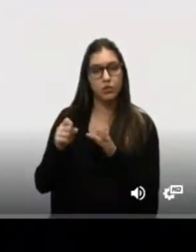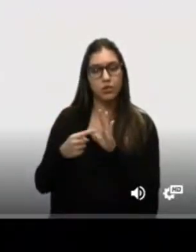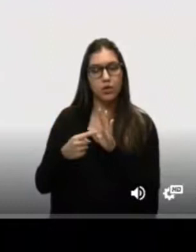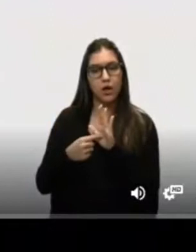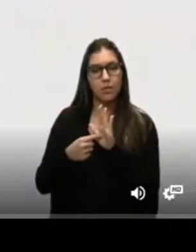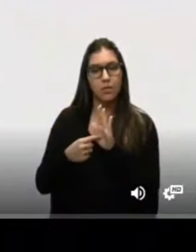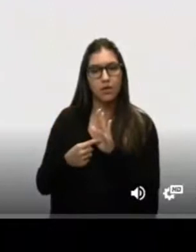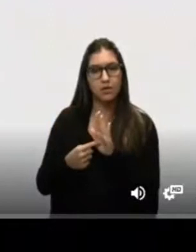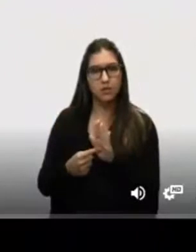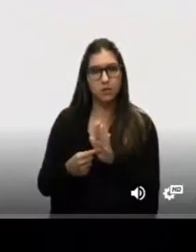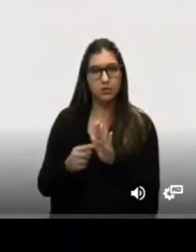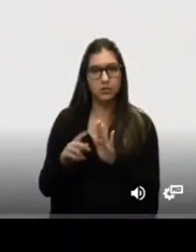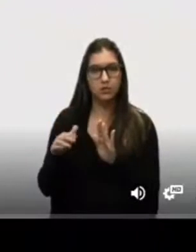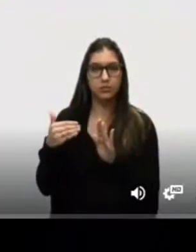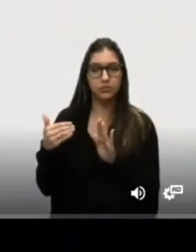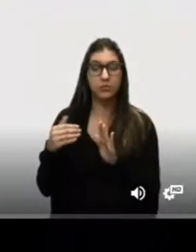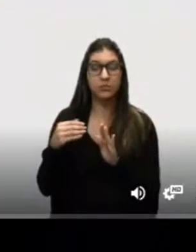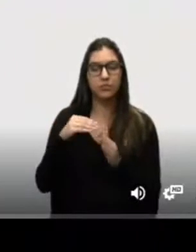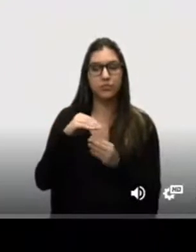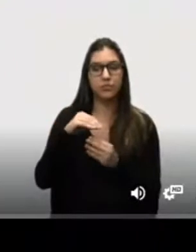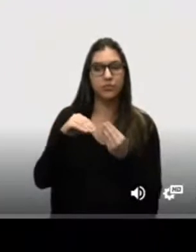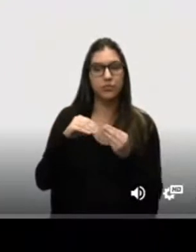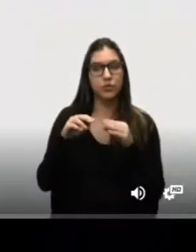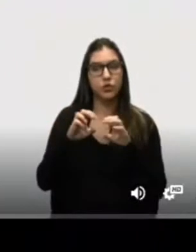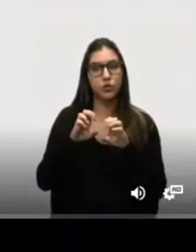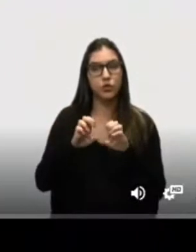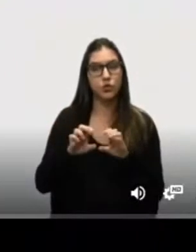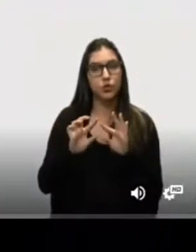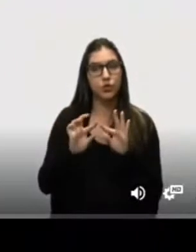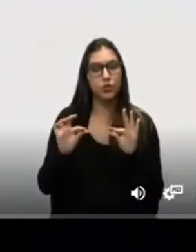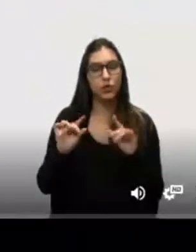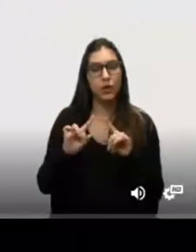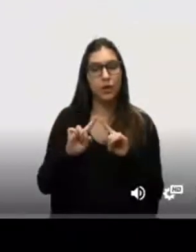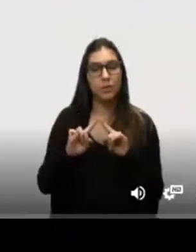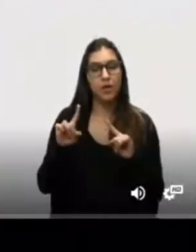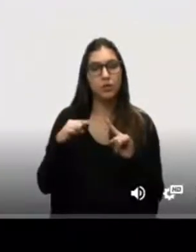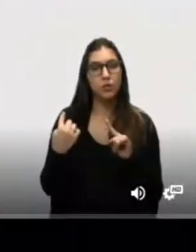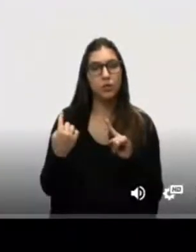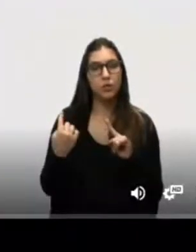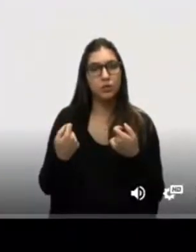então, uma estrutura fina. Entretanto, nós vamos precisar